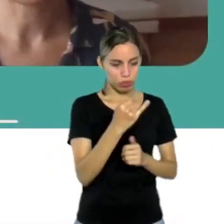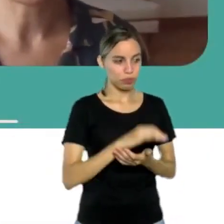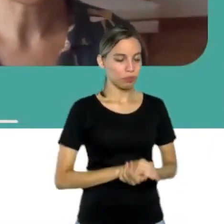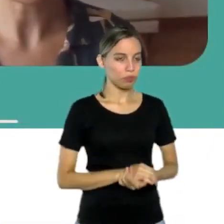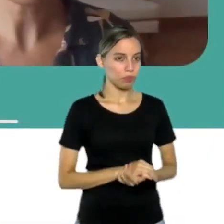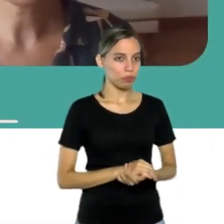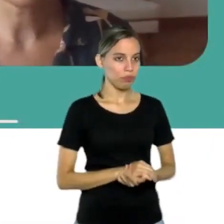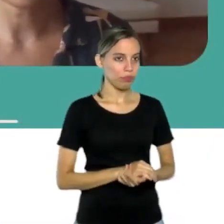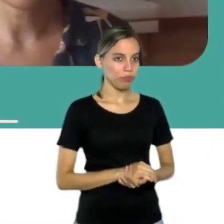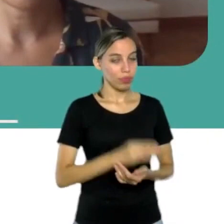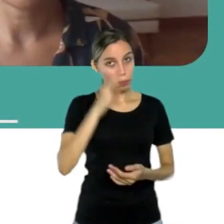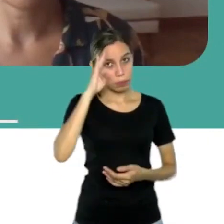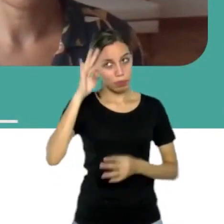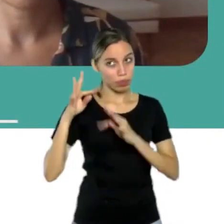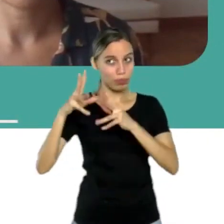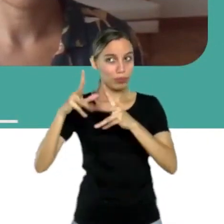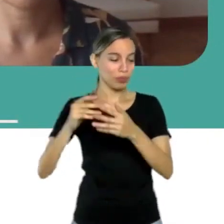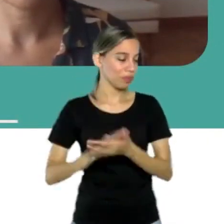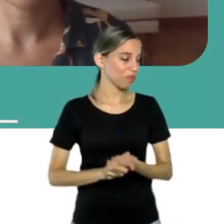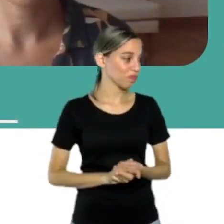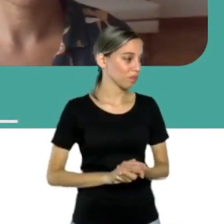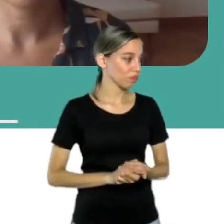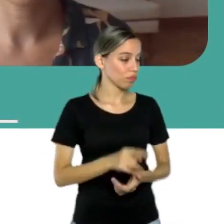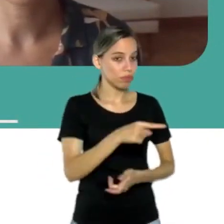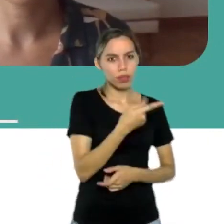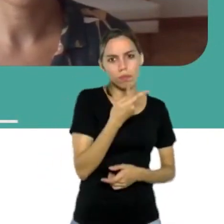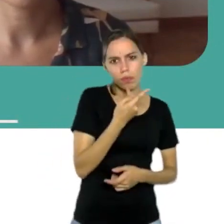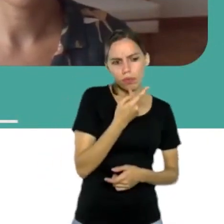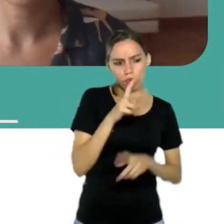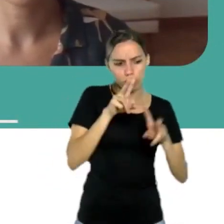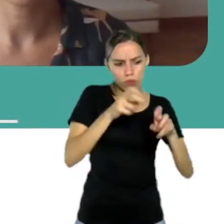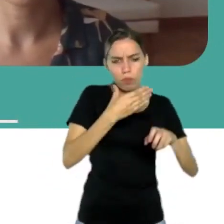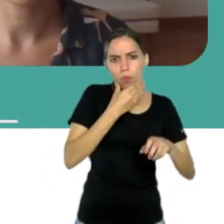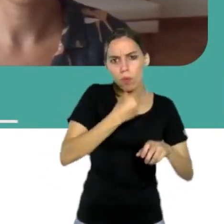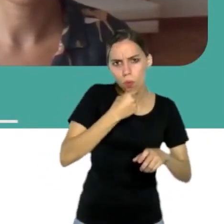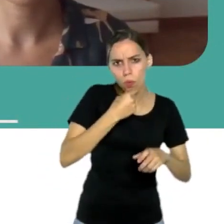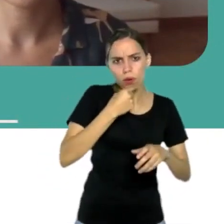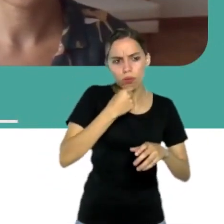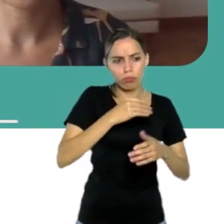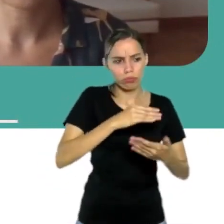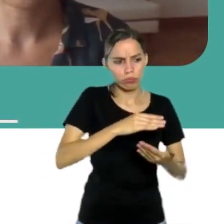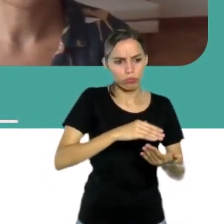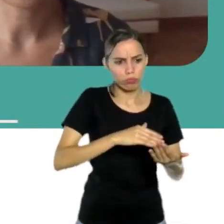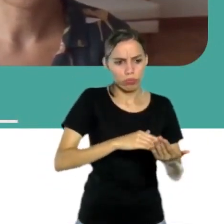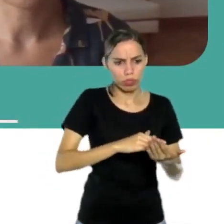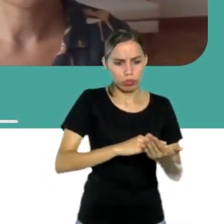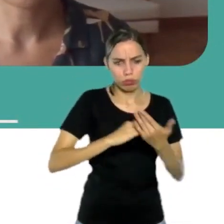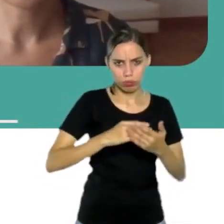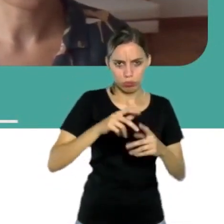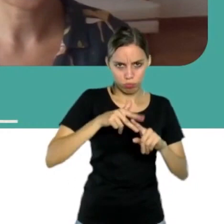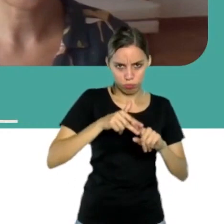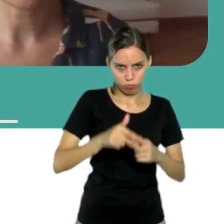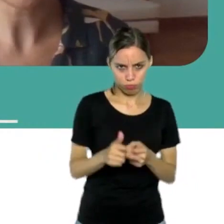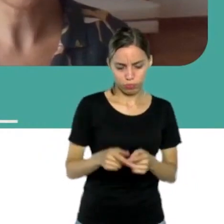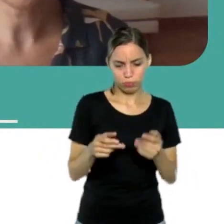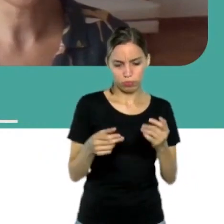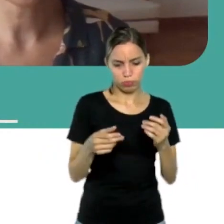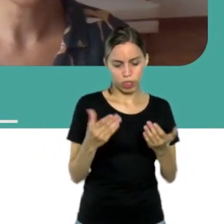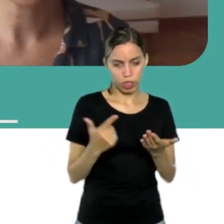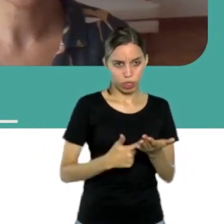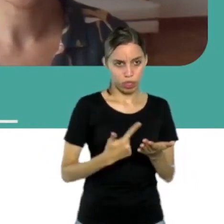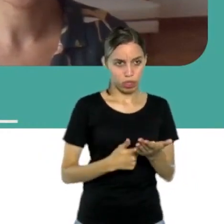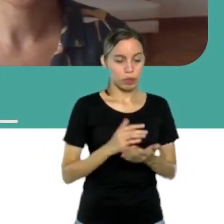Você falou a respeito do editor, né? Do livro. Voltando aqui um pouco, nessa primeira edição,